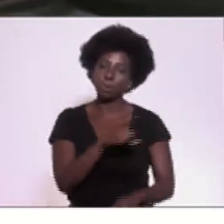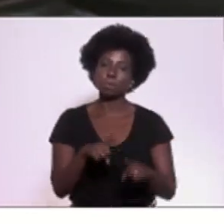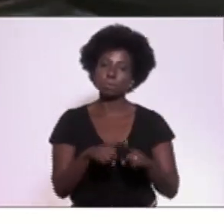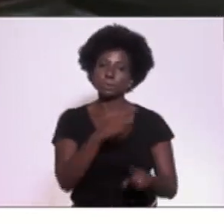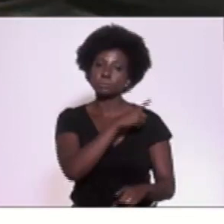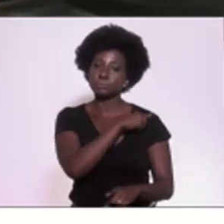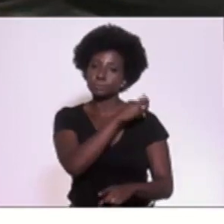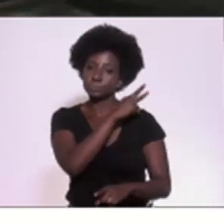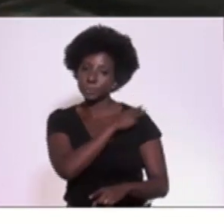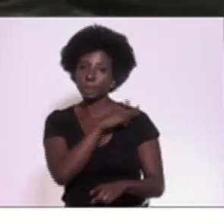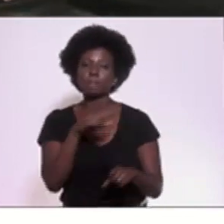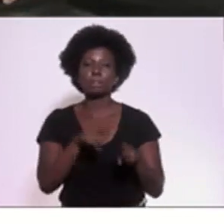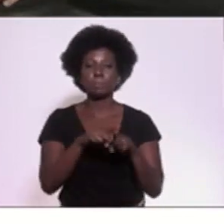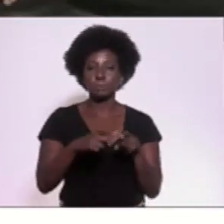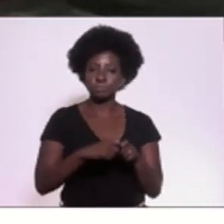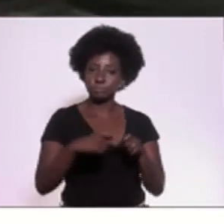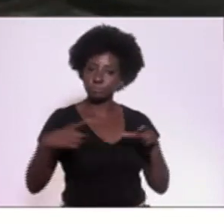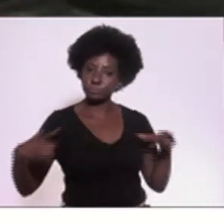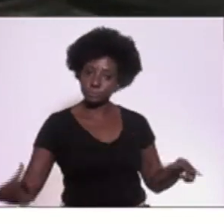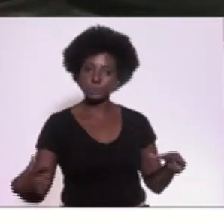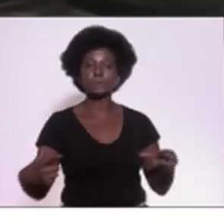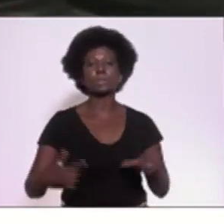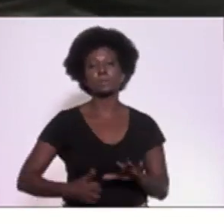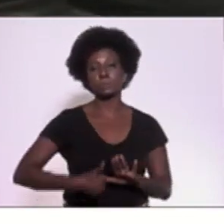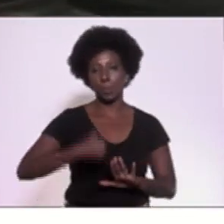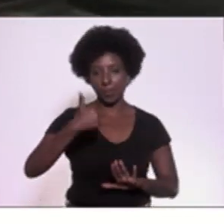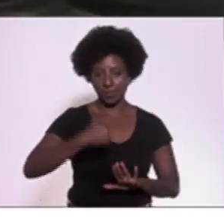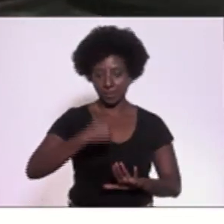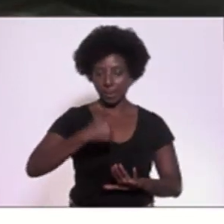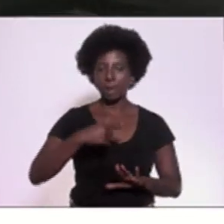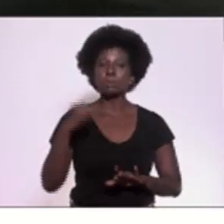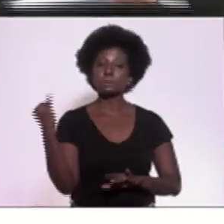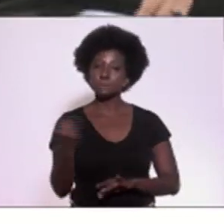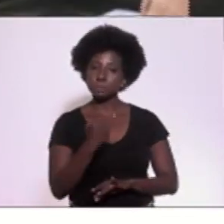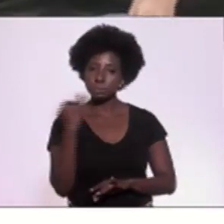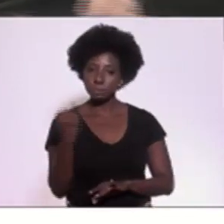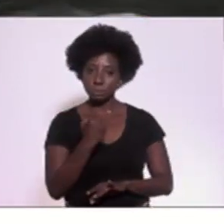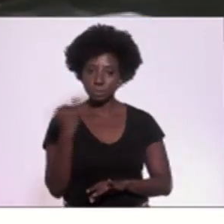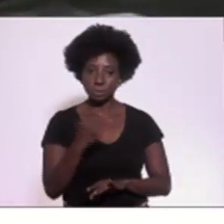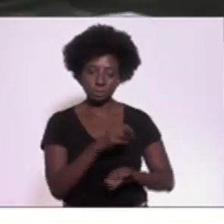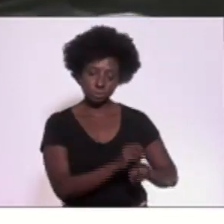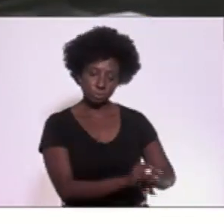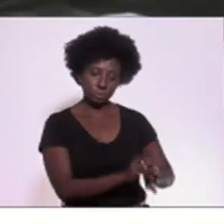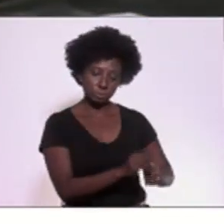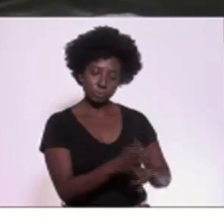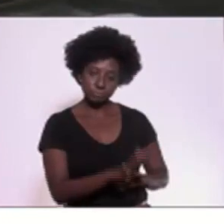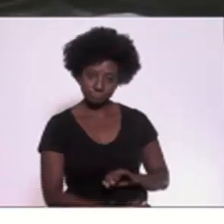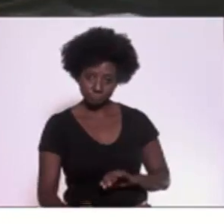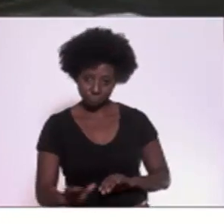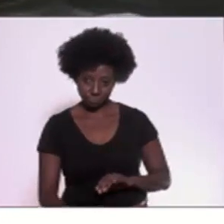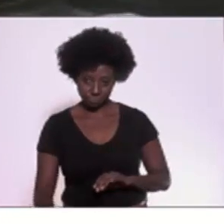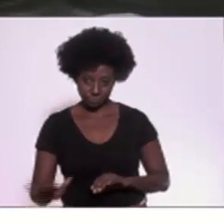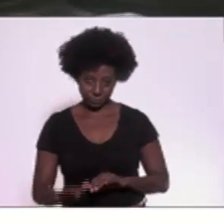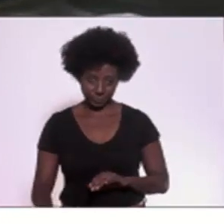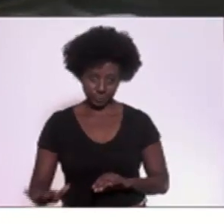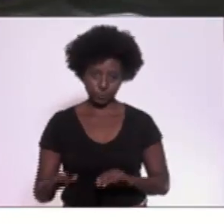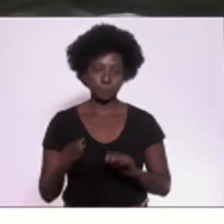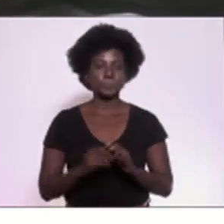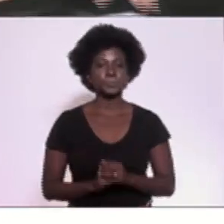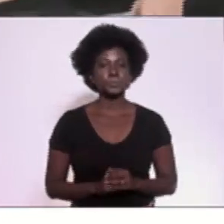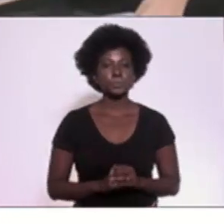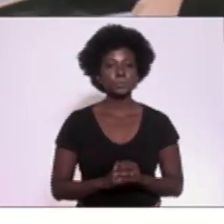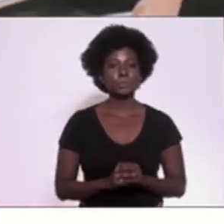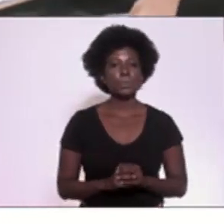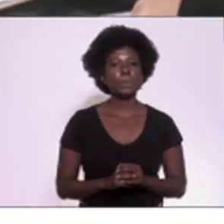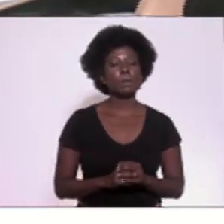dela, ampliando vagas no primeiro segmento e especialmente na educação infantil e nas creches, onde a gente ainda tem carência.